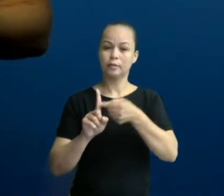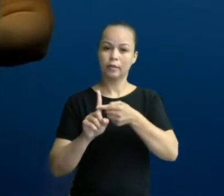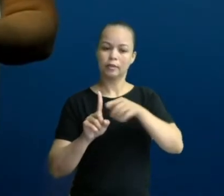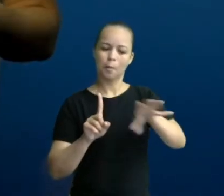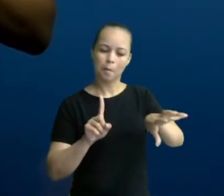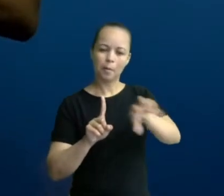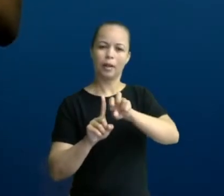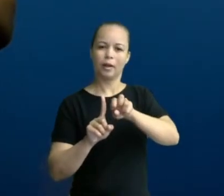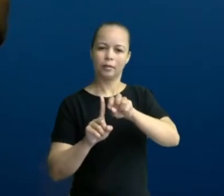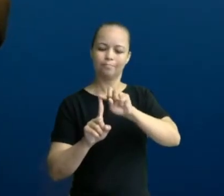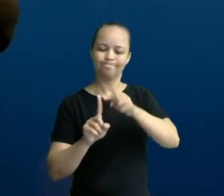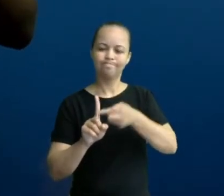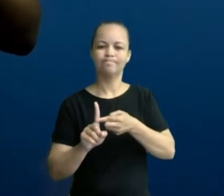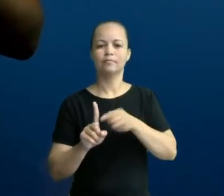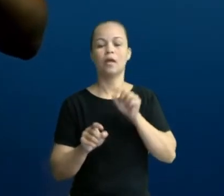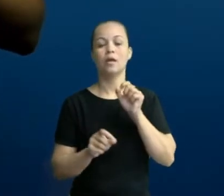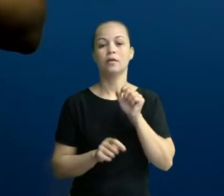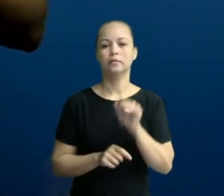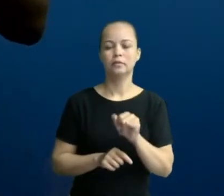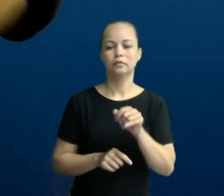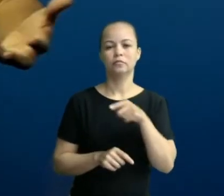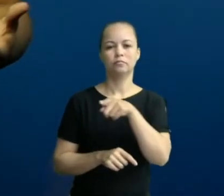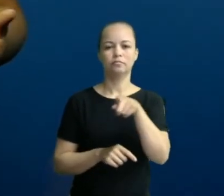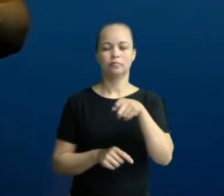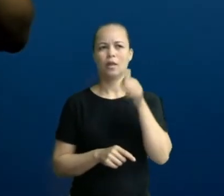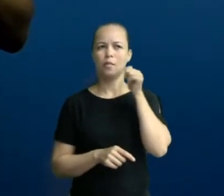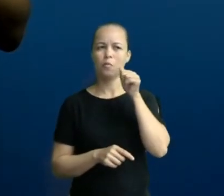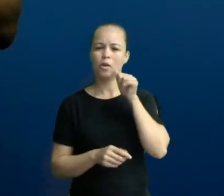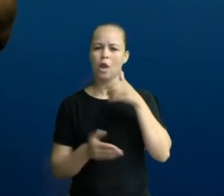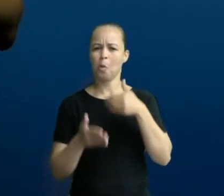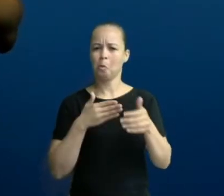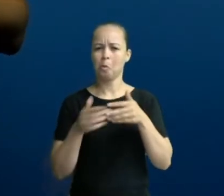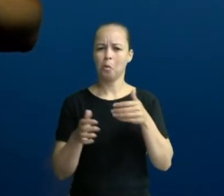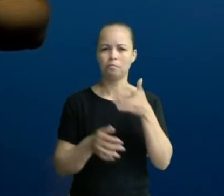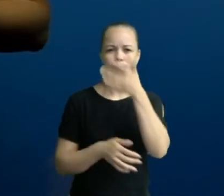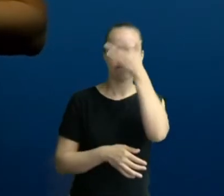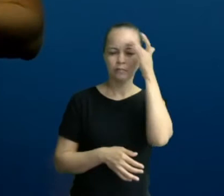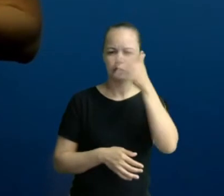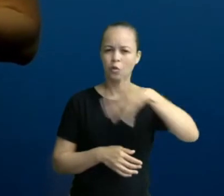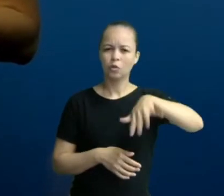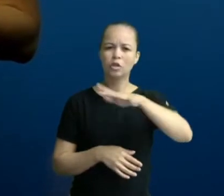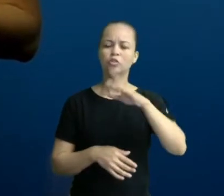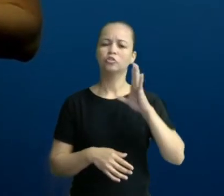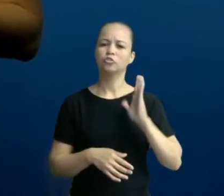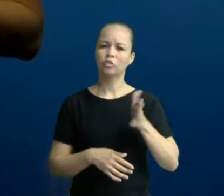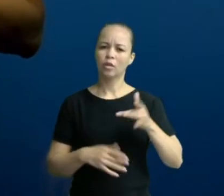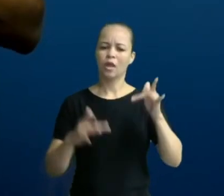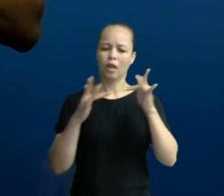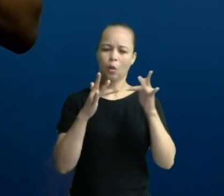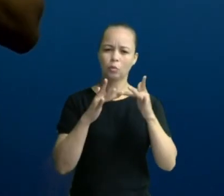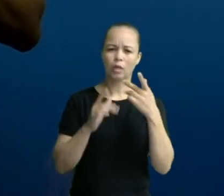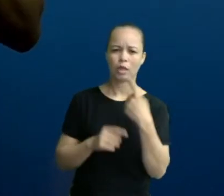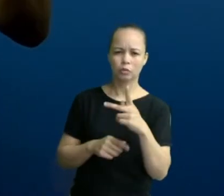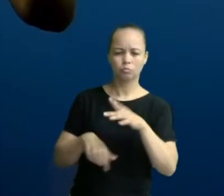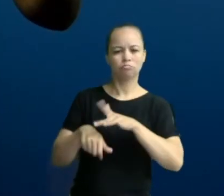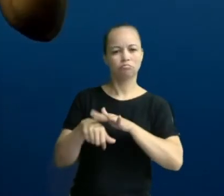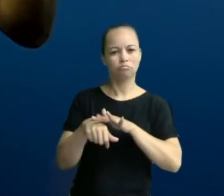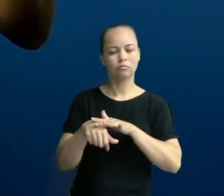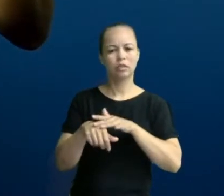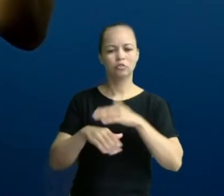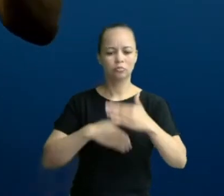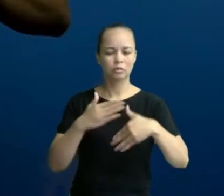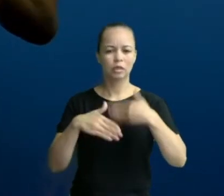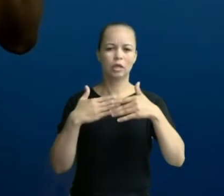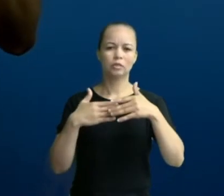na gestação. Porque geralmente, se você, mulher ou qualquer pessoa, já teve contato com a toxoplasmose, geralmente você